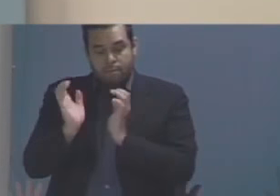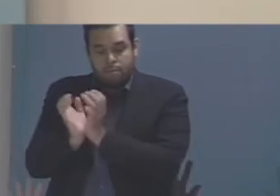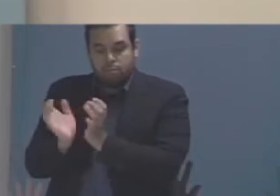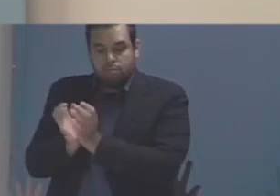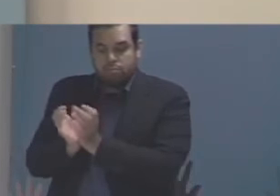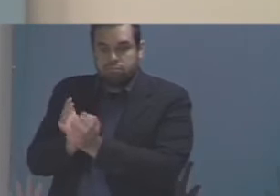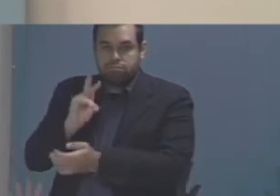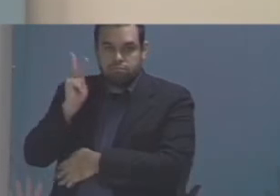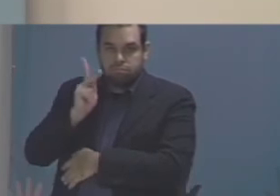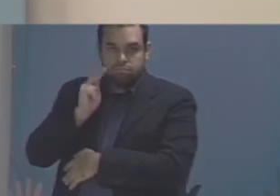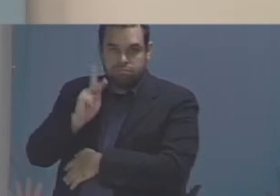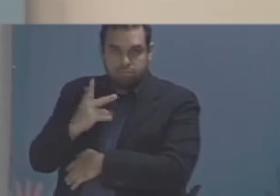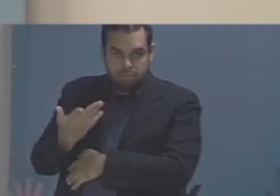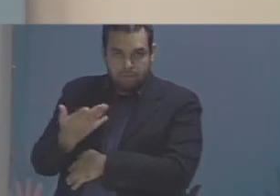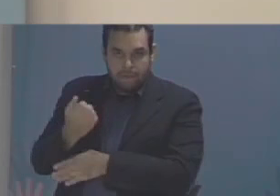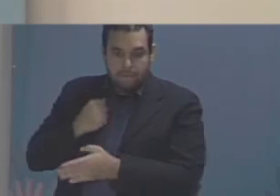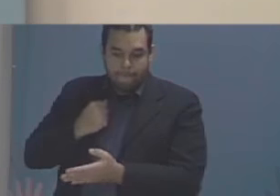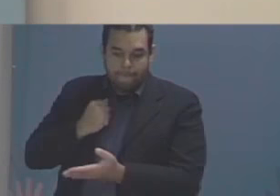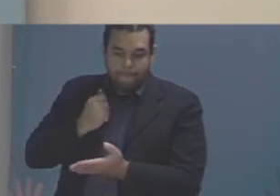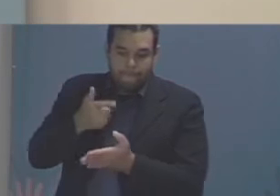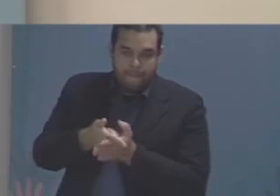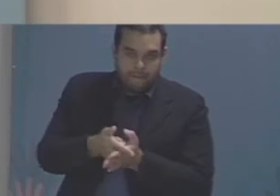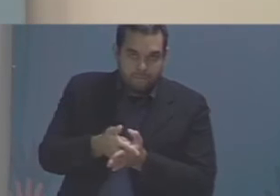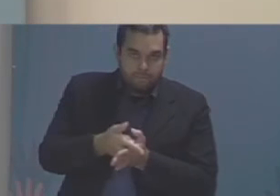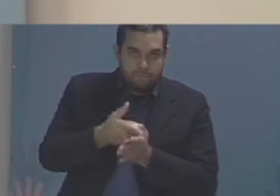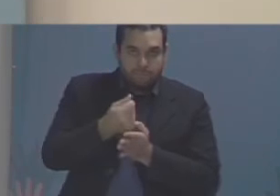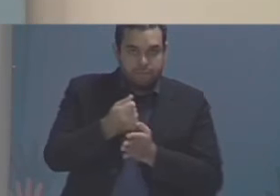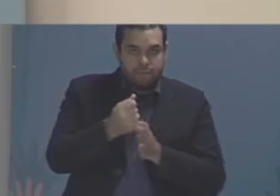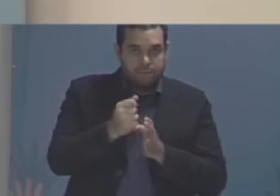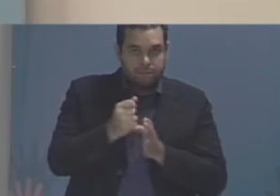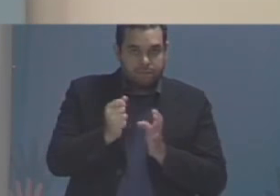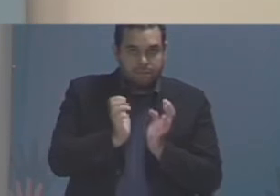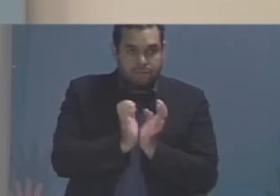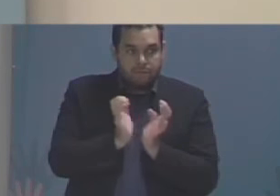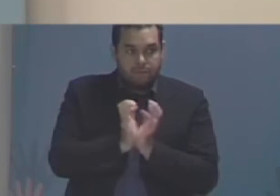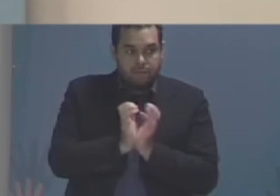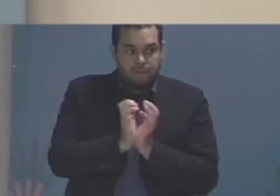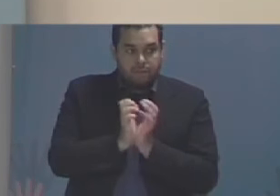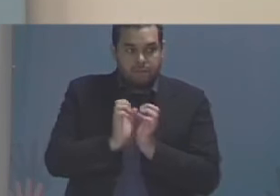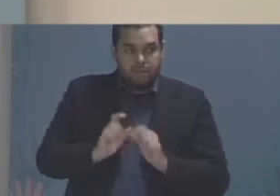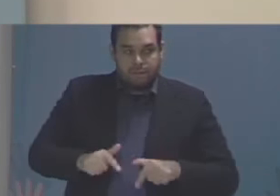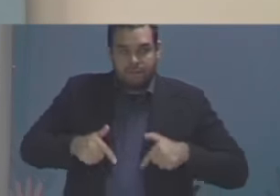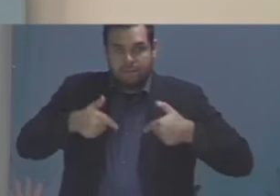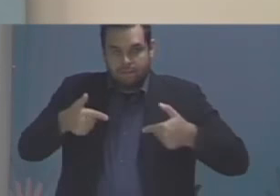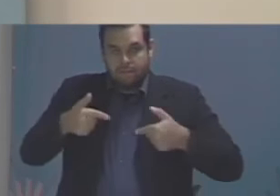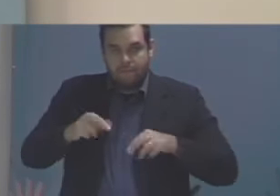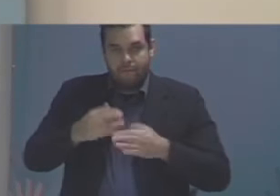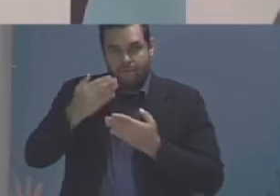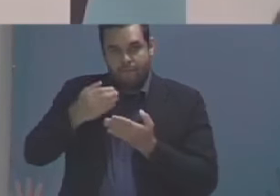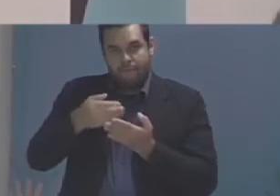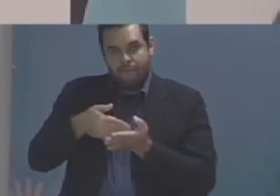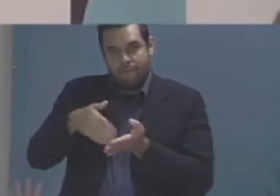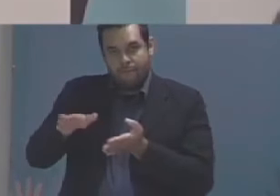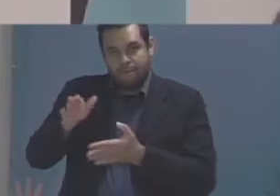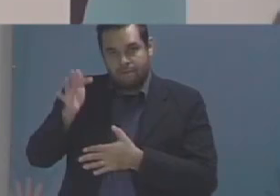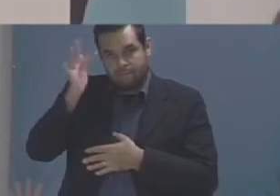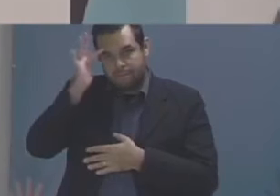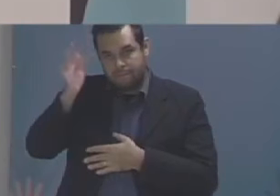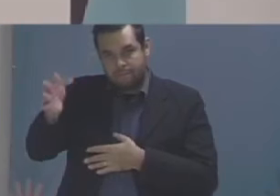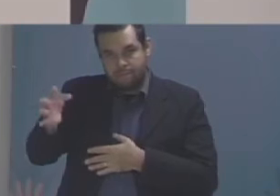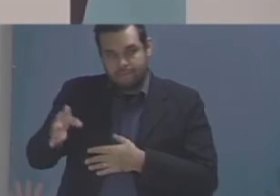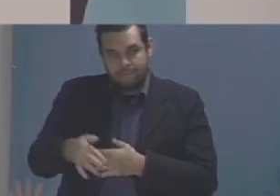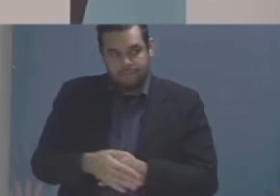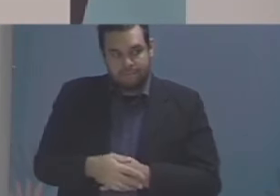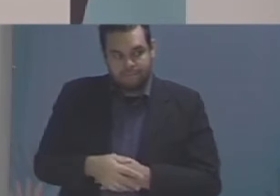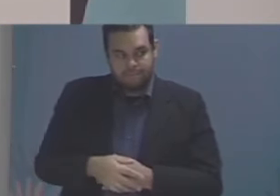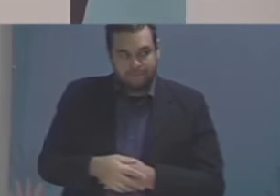políticos, ao passo que o dinheiro da categoria é gasto para um evento no qual vocês bradam fora Temer, por exemplo. Obrigado. Obrigado,